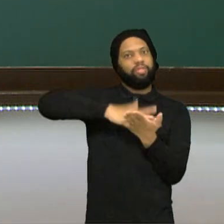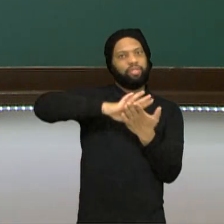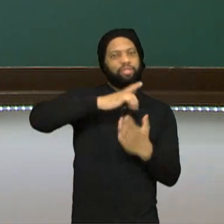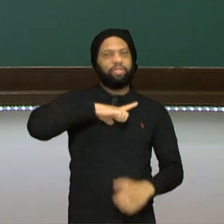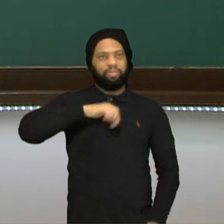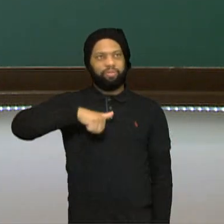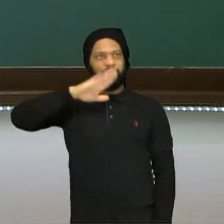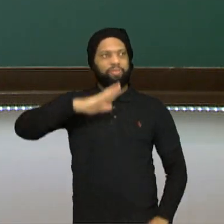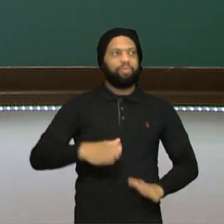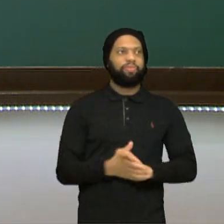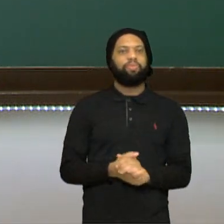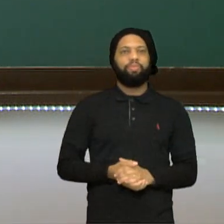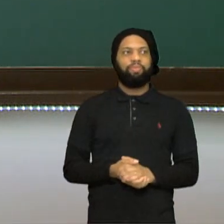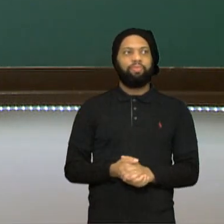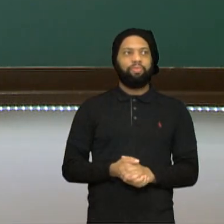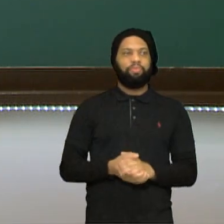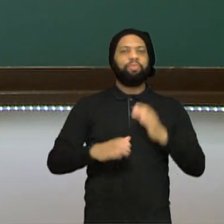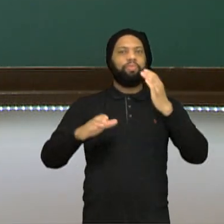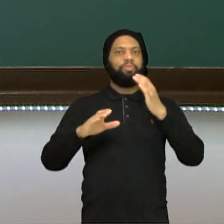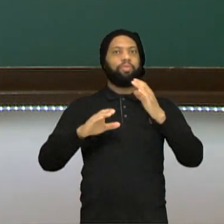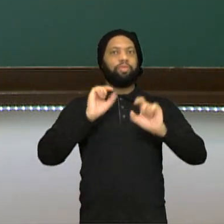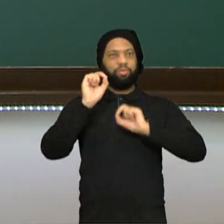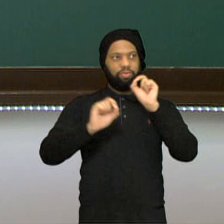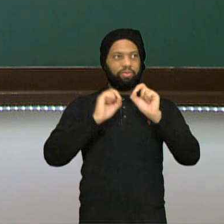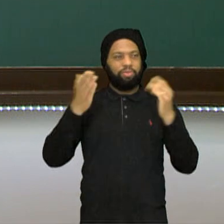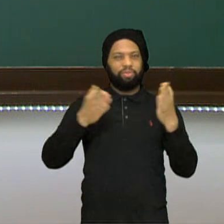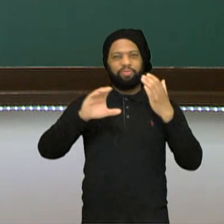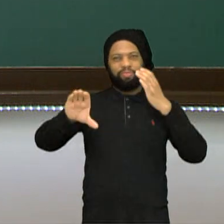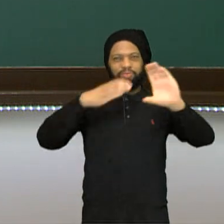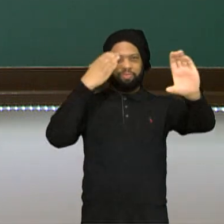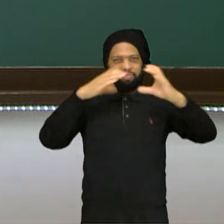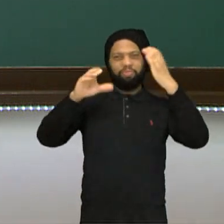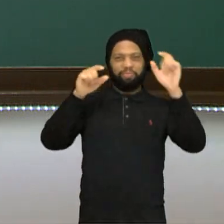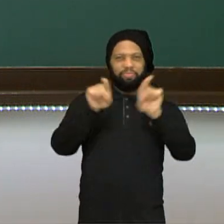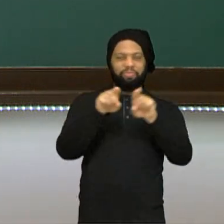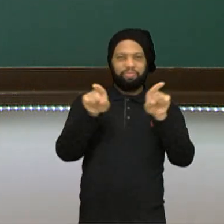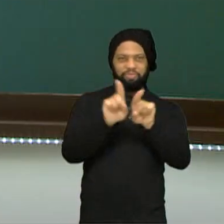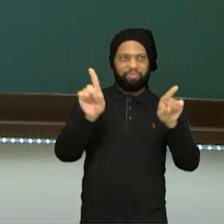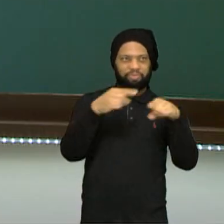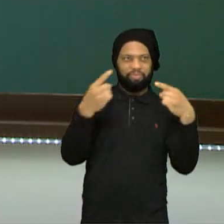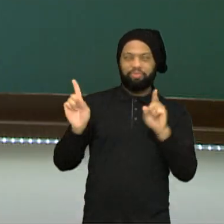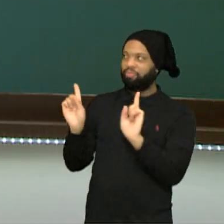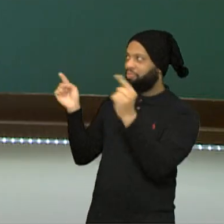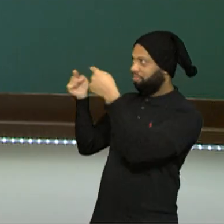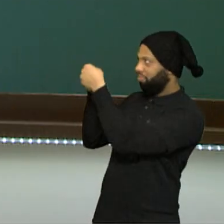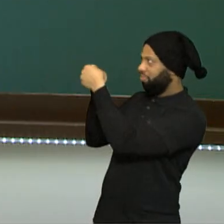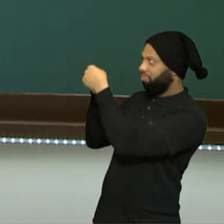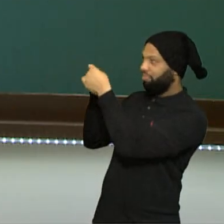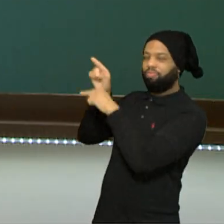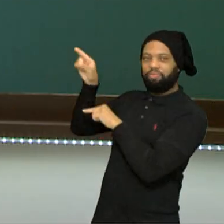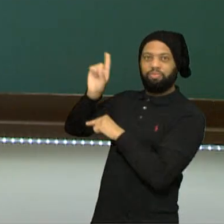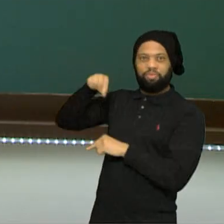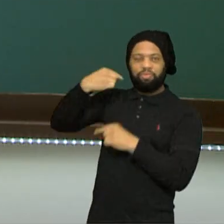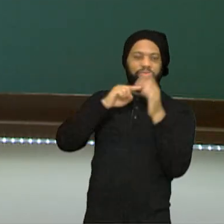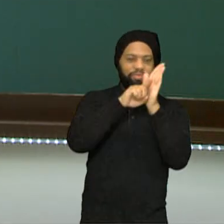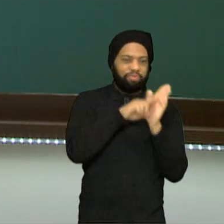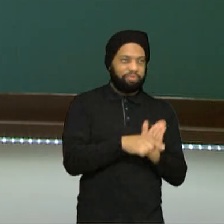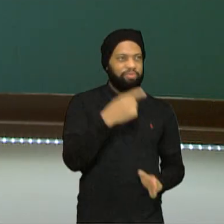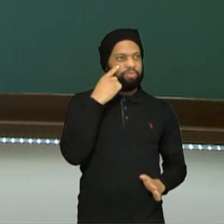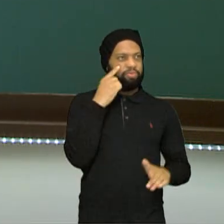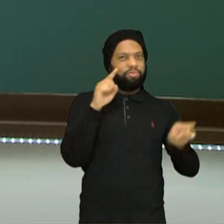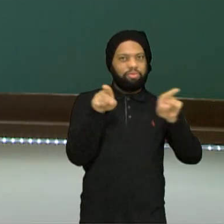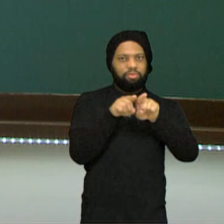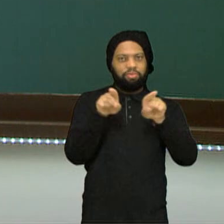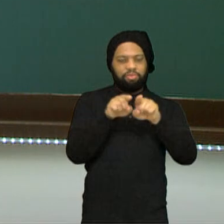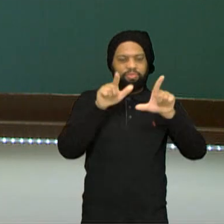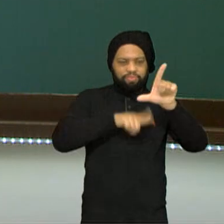né? Então vamos lá. Então, pelo telefone, um trechinho para vocês. Depois a gente pesquisa na internet, vejam lá, né?